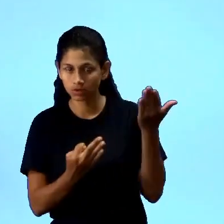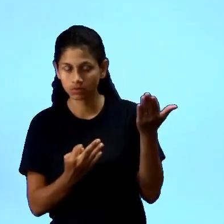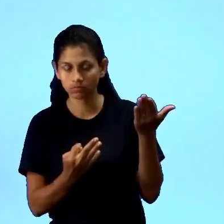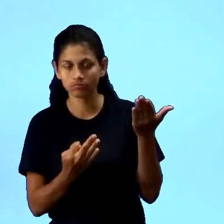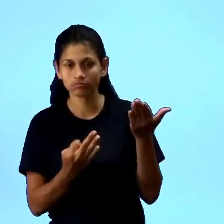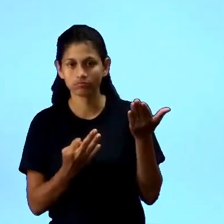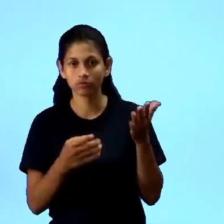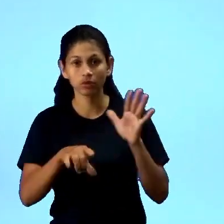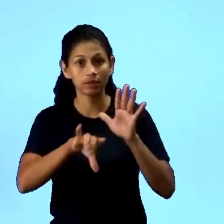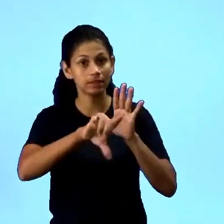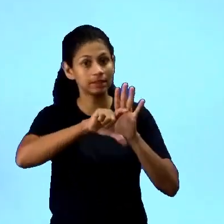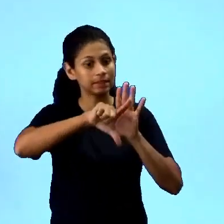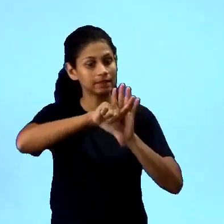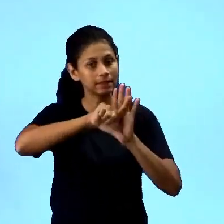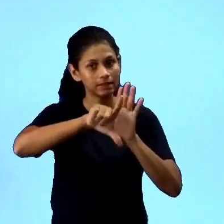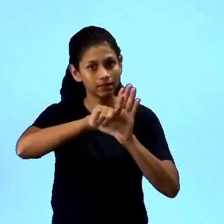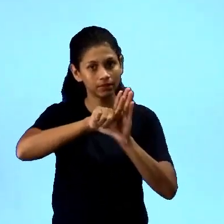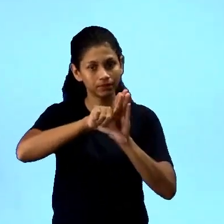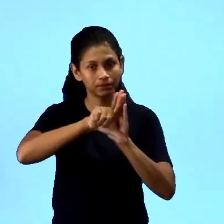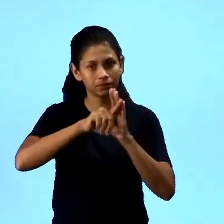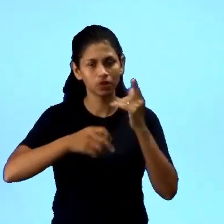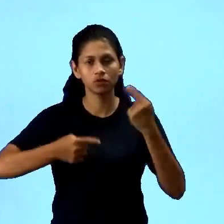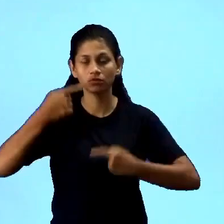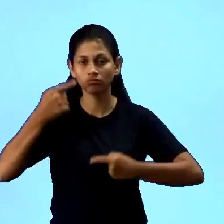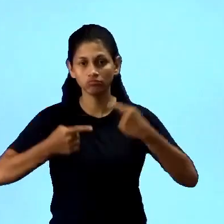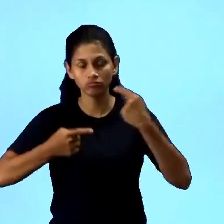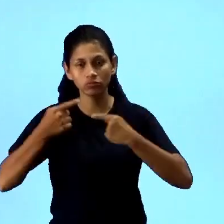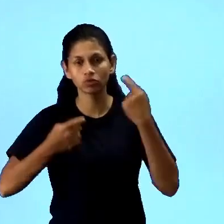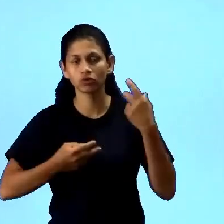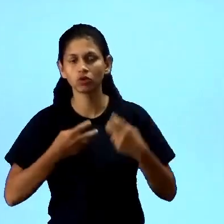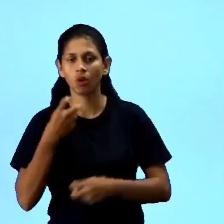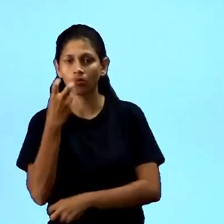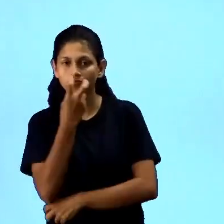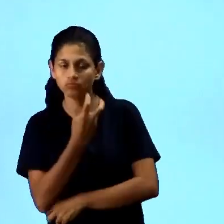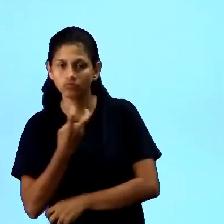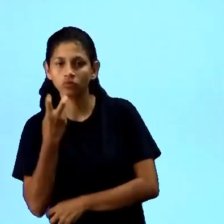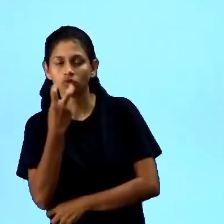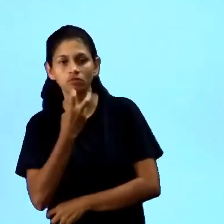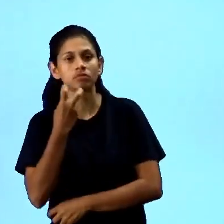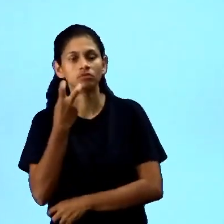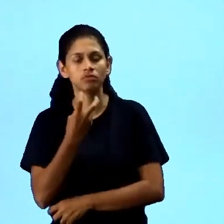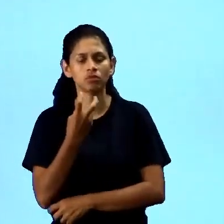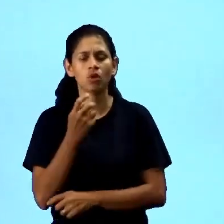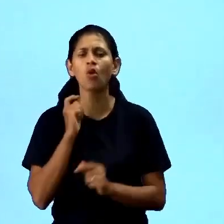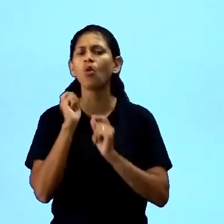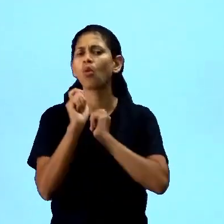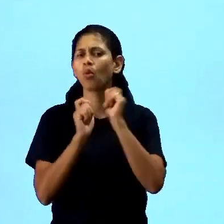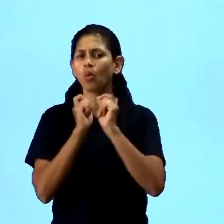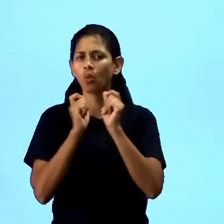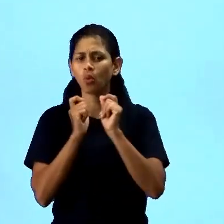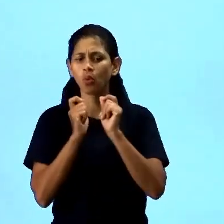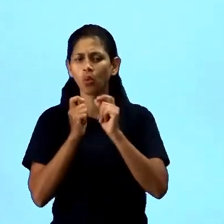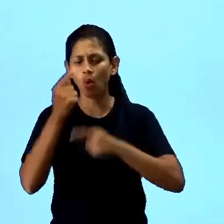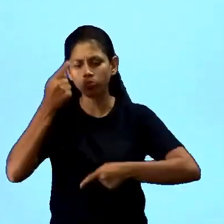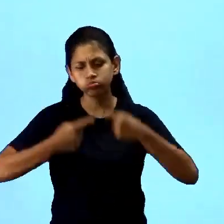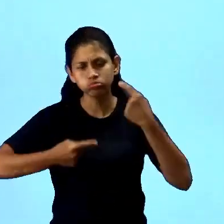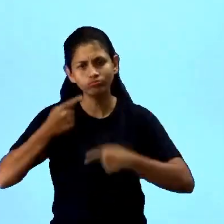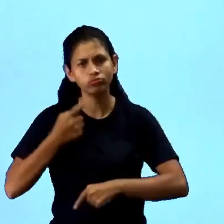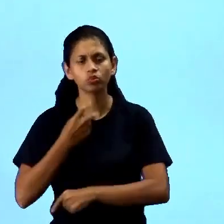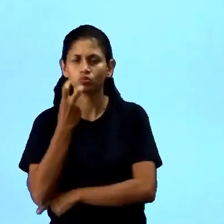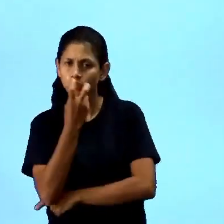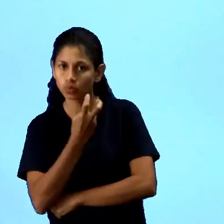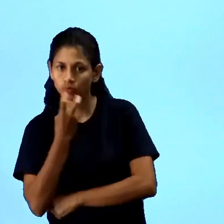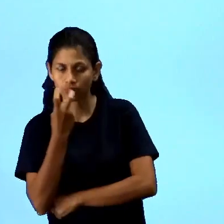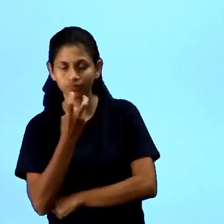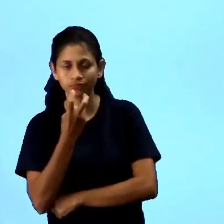isso? Discussão oral de textos legais. O que é a discussão oral? Nós vamos ter um bate-papo, nós vamos conversar,